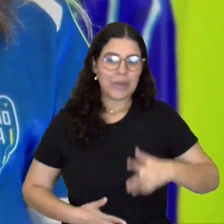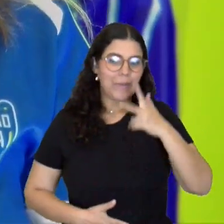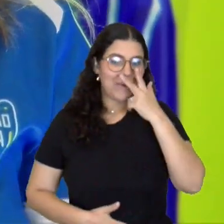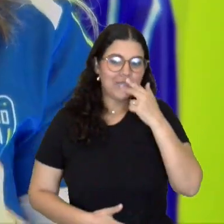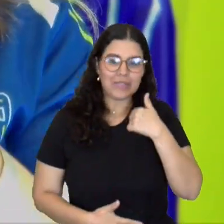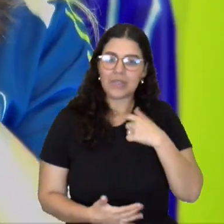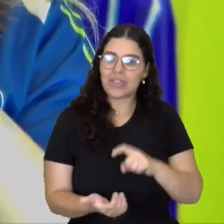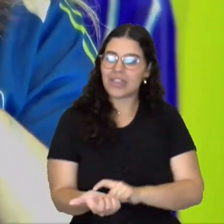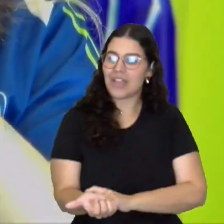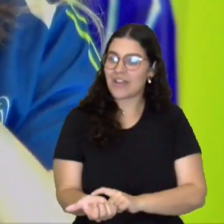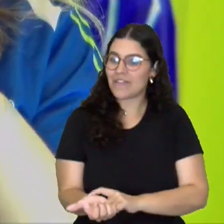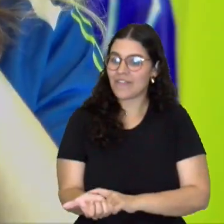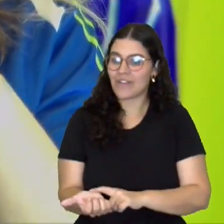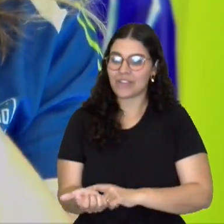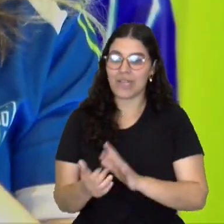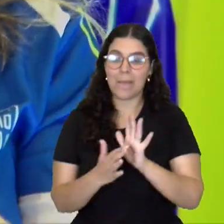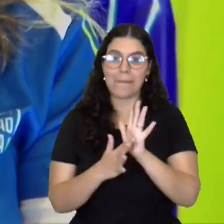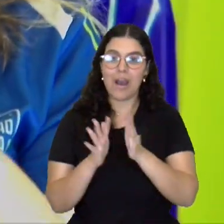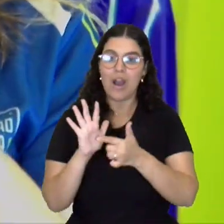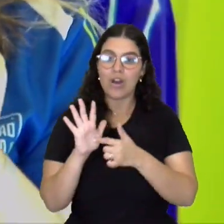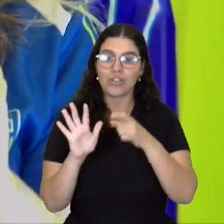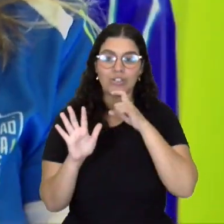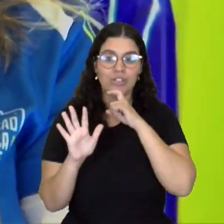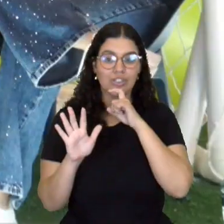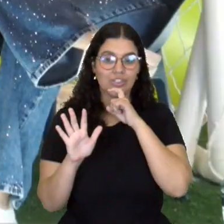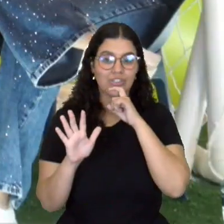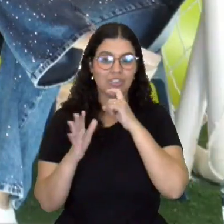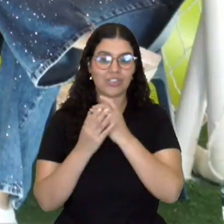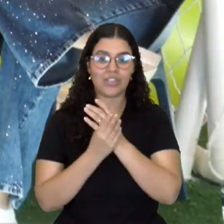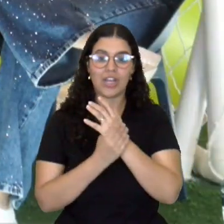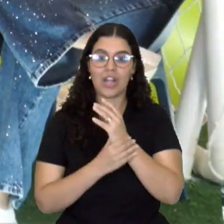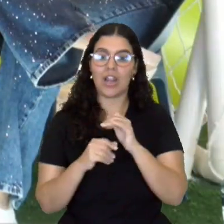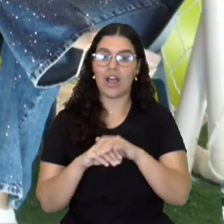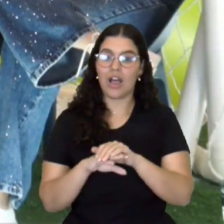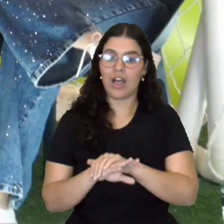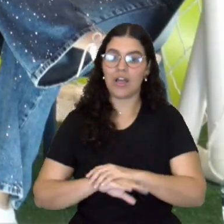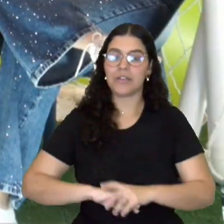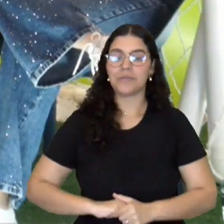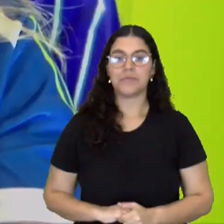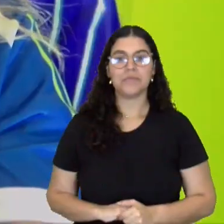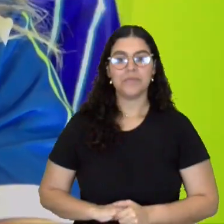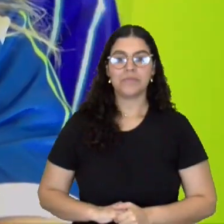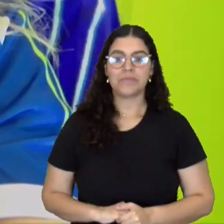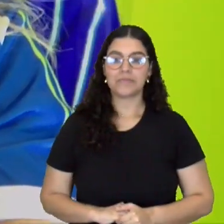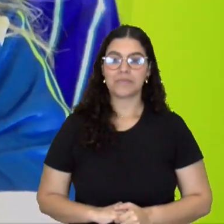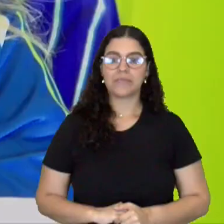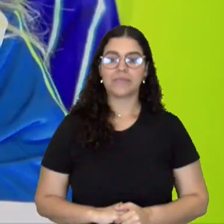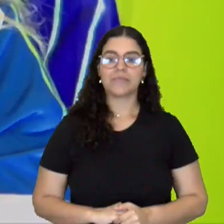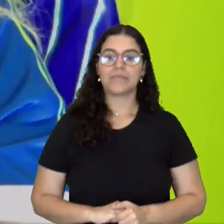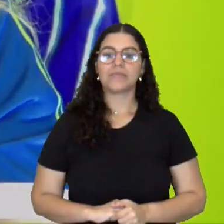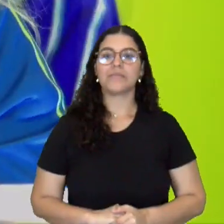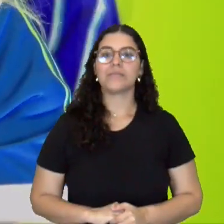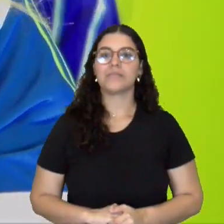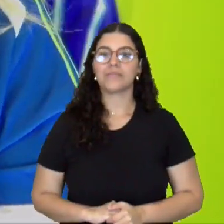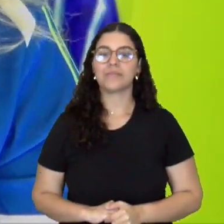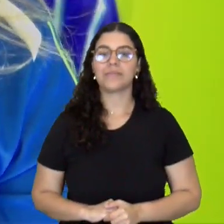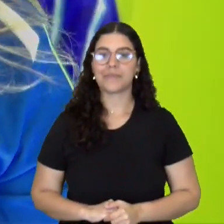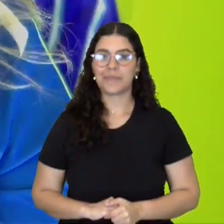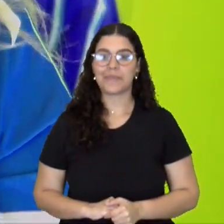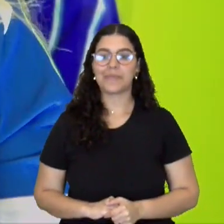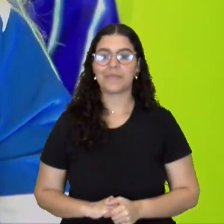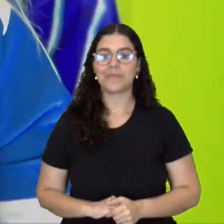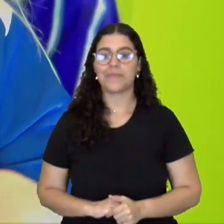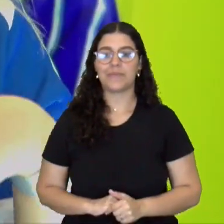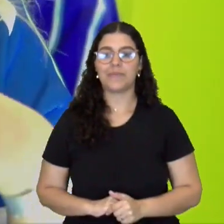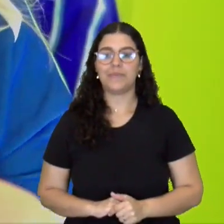Fico nervosa, minhas mãos já ficam geladas. Ó, só de falar, minha mão já está começando a ficar gelada aqui. Eu estou sentindo, estou pegando as duas, estou sentindo agora as mãos geladas. Por